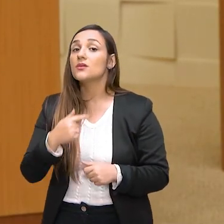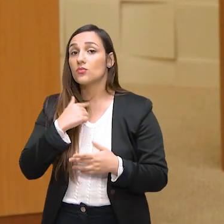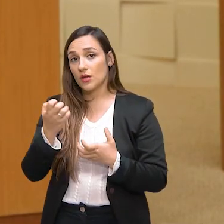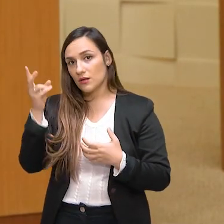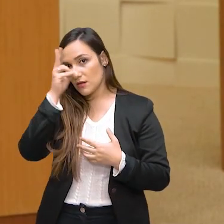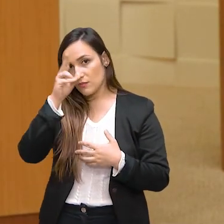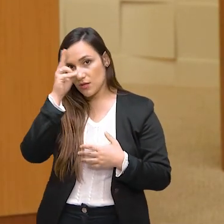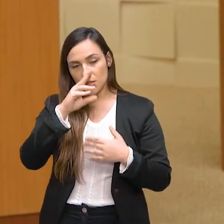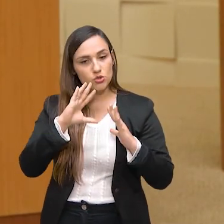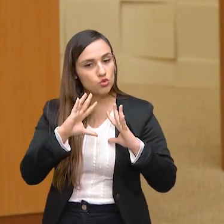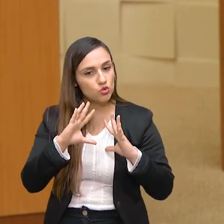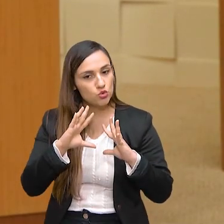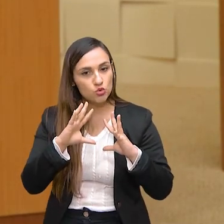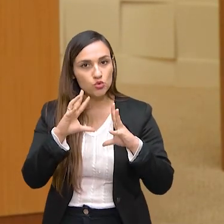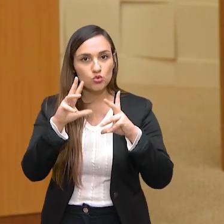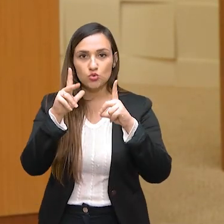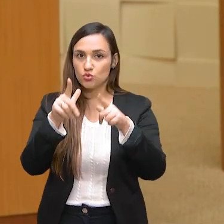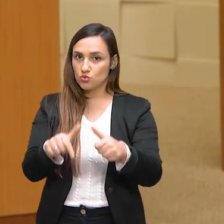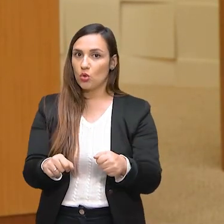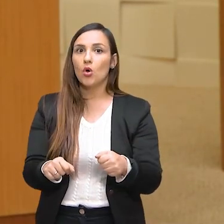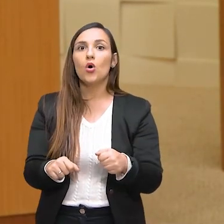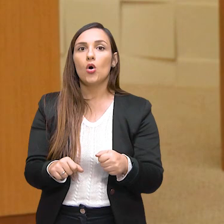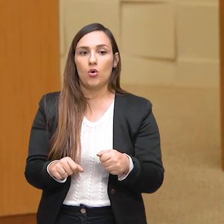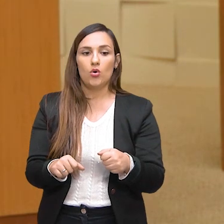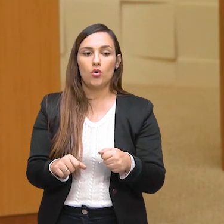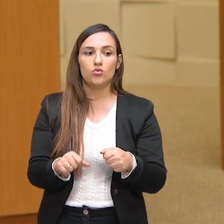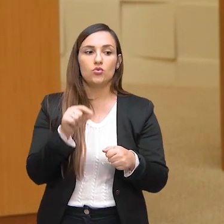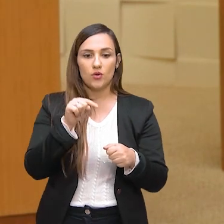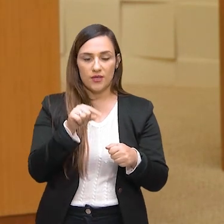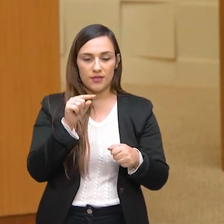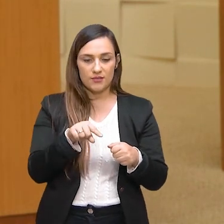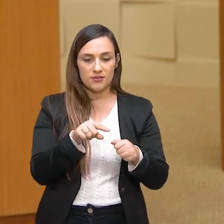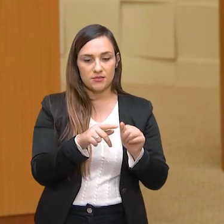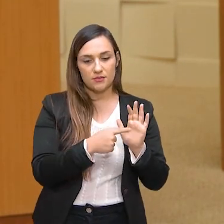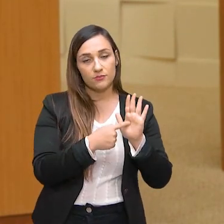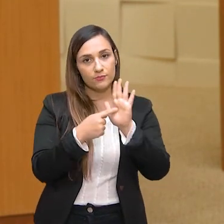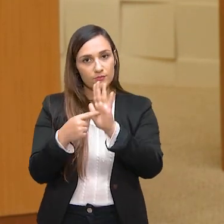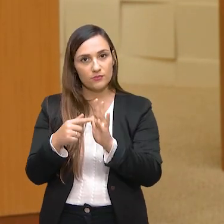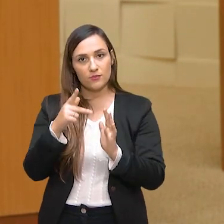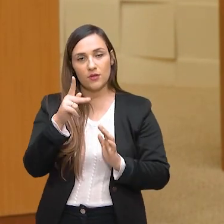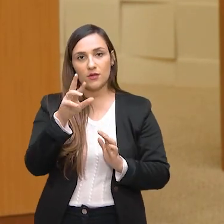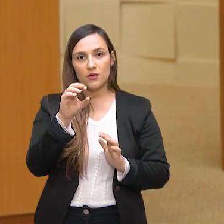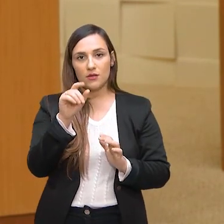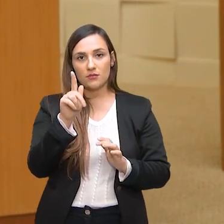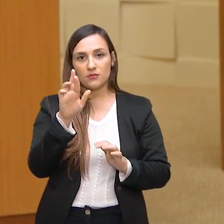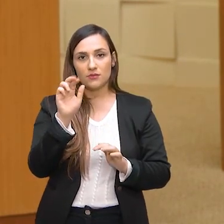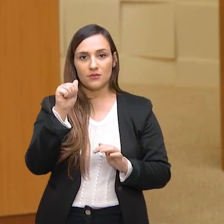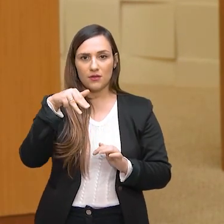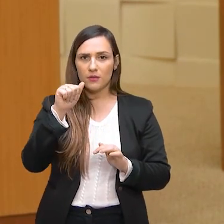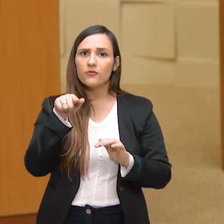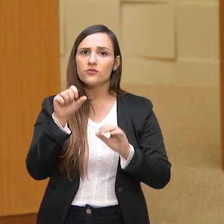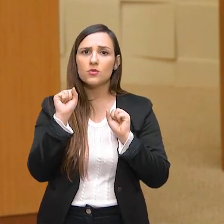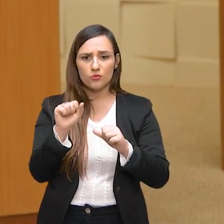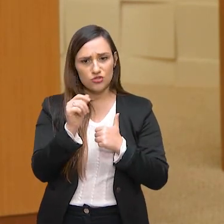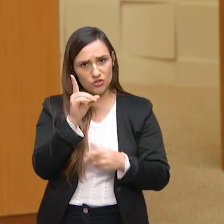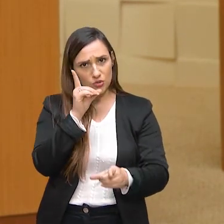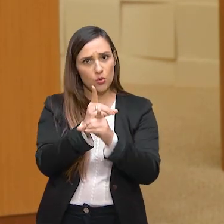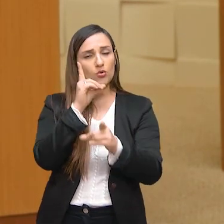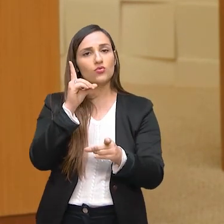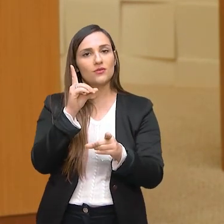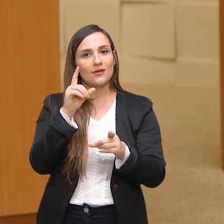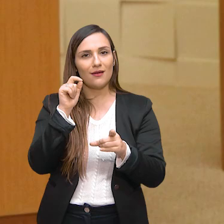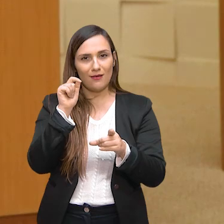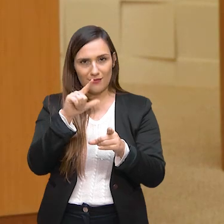aqui. Lembrando que todas as edições do programa que têm a missão de explicar como funciona a Justiça Estadual